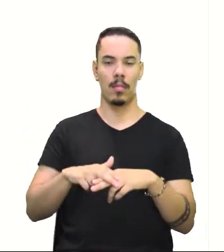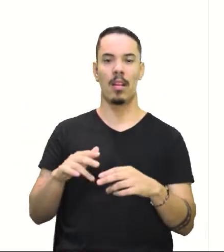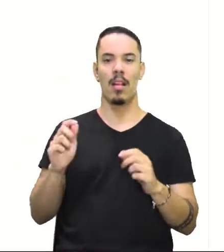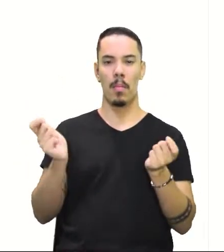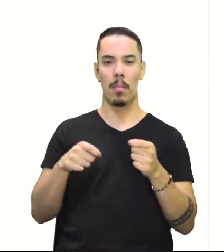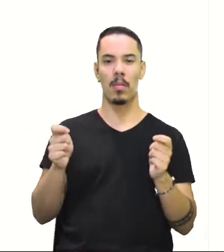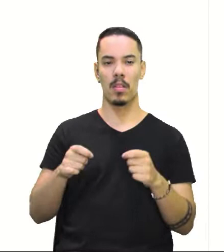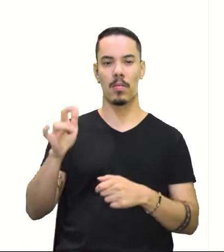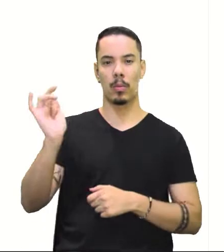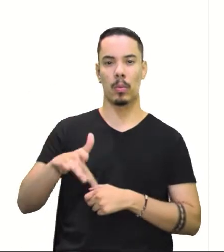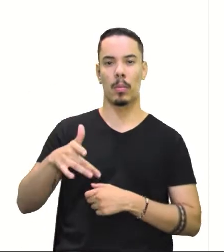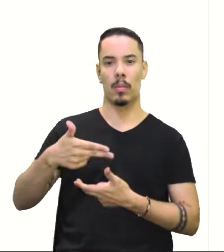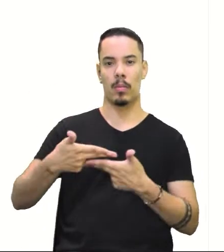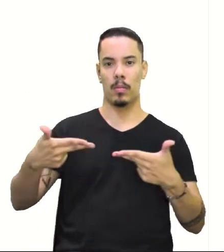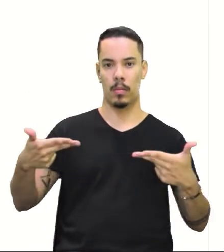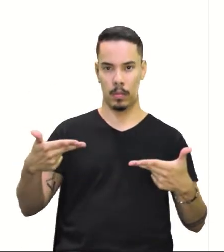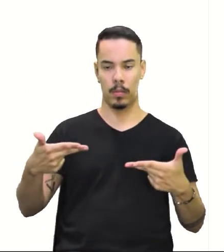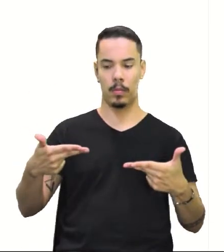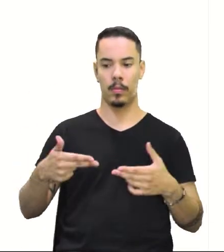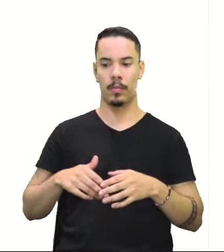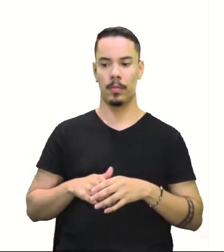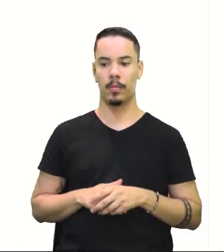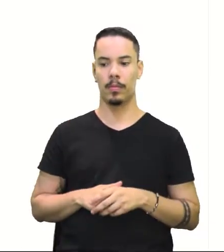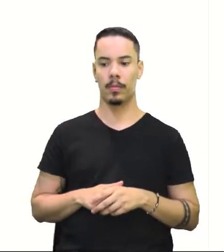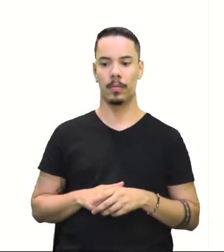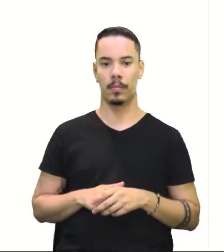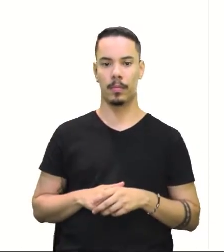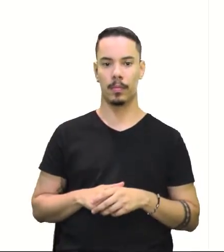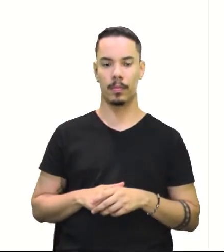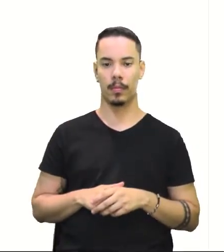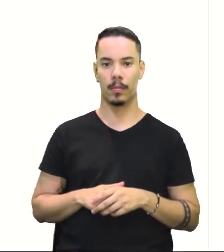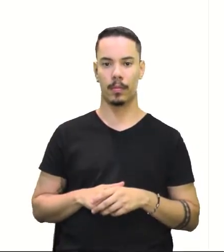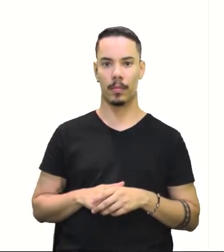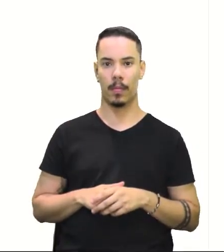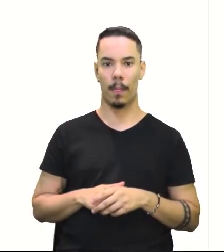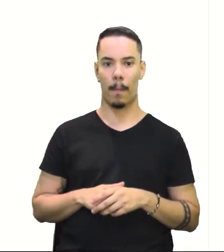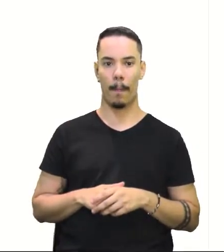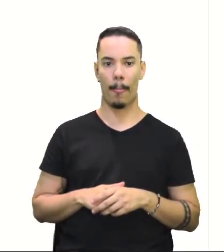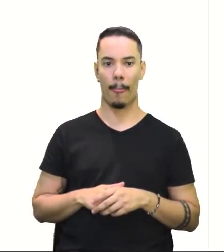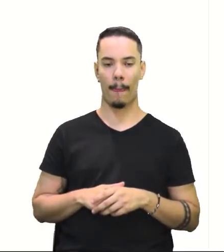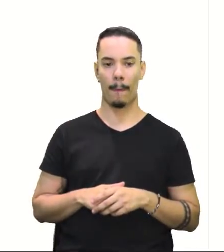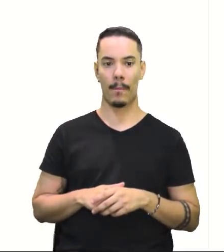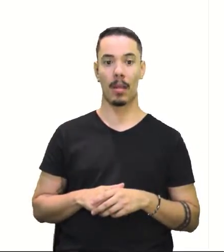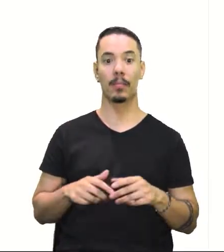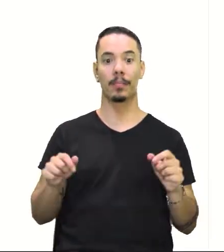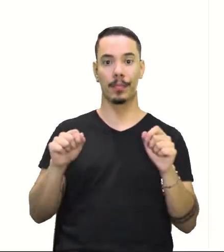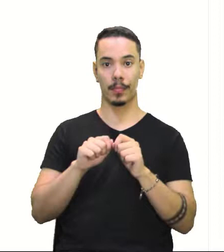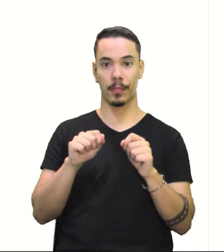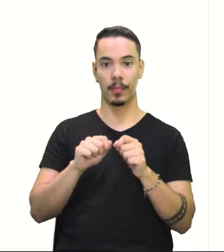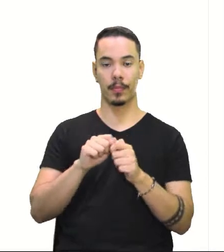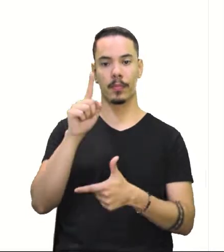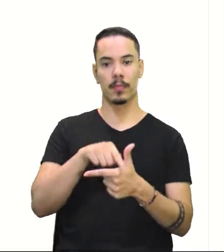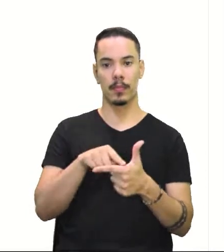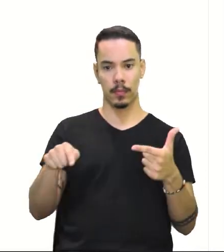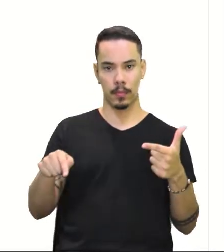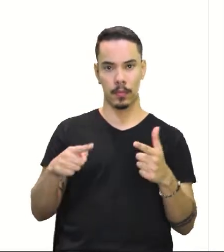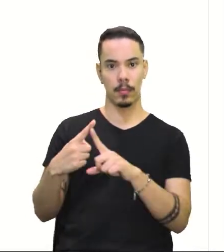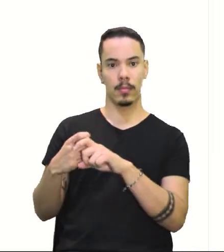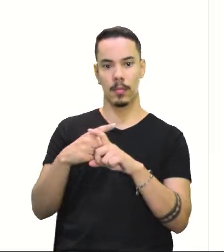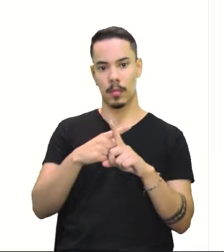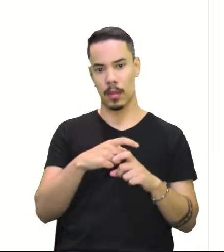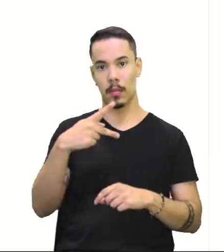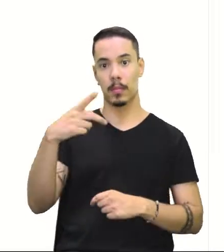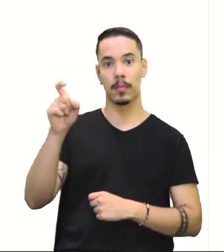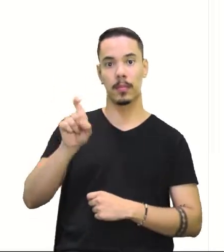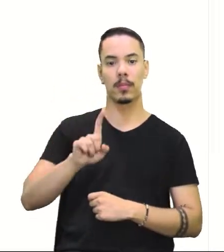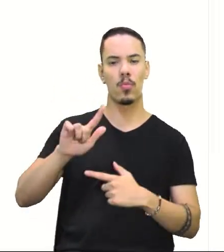quebradinha e vai sobrar alguma coisa. Beleza? Beleza. Continuando, então, vamos lá? Para fazer a divisão de um polinômio p de x